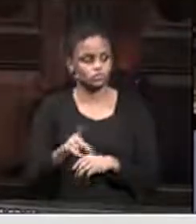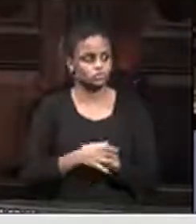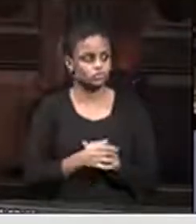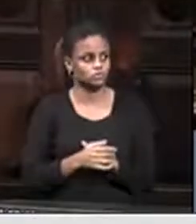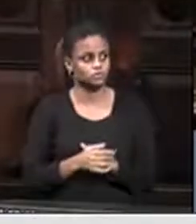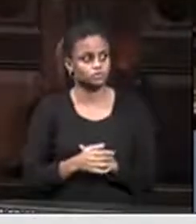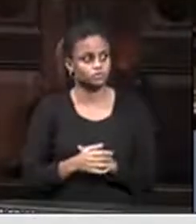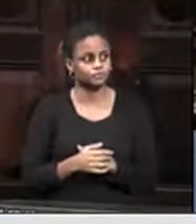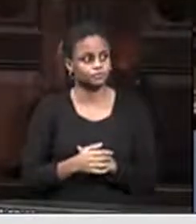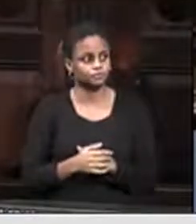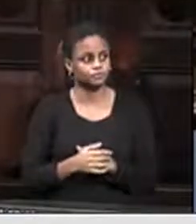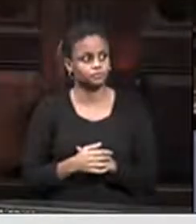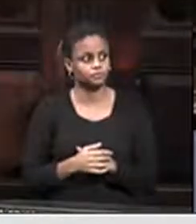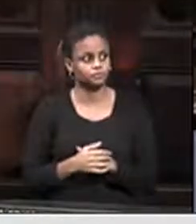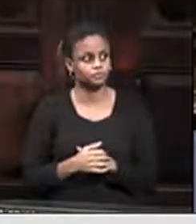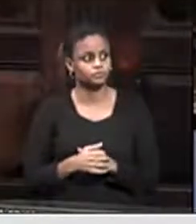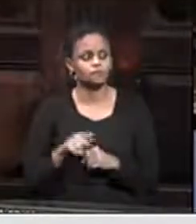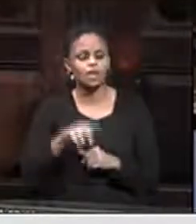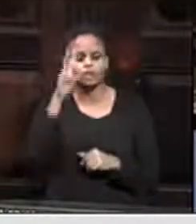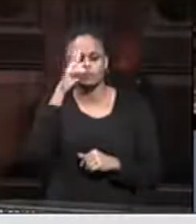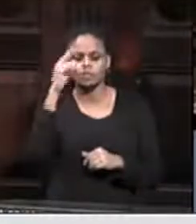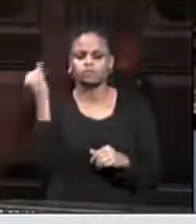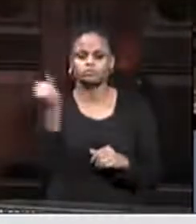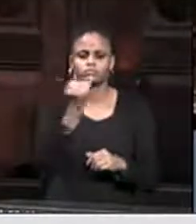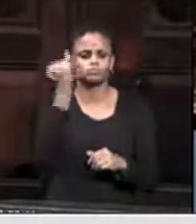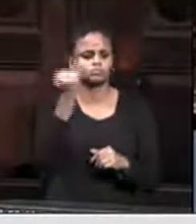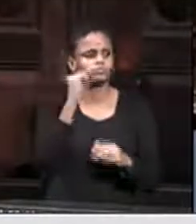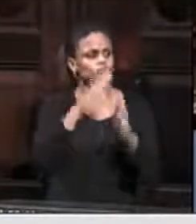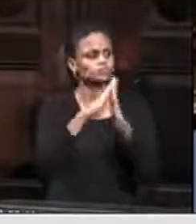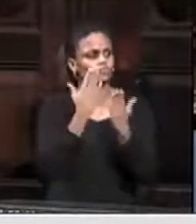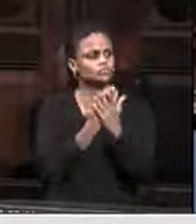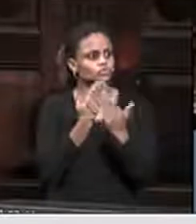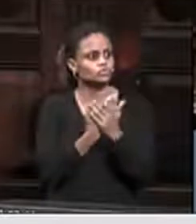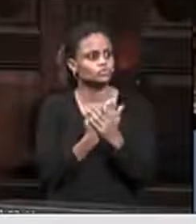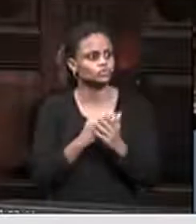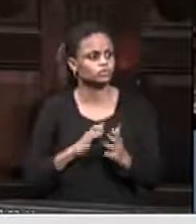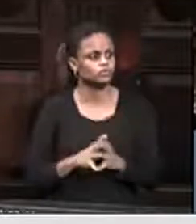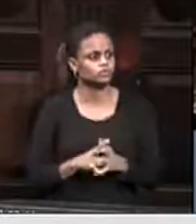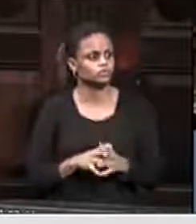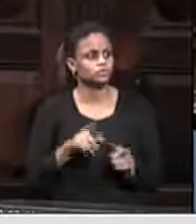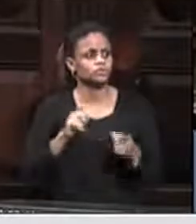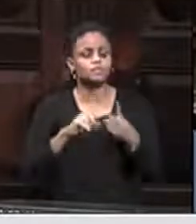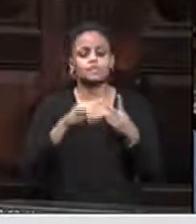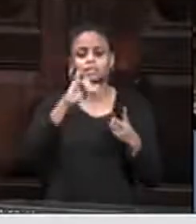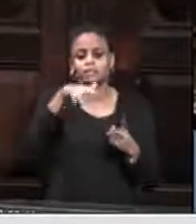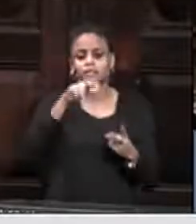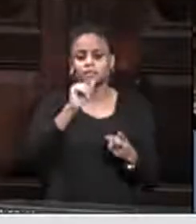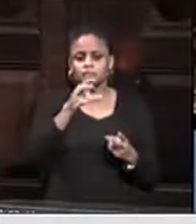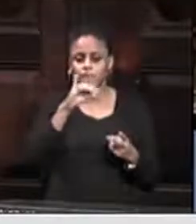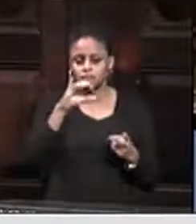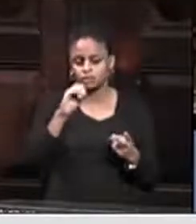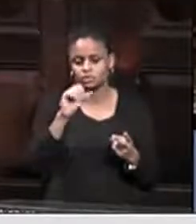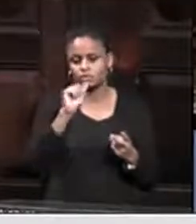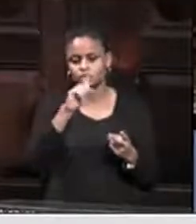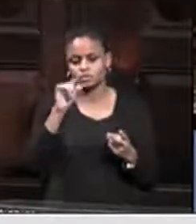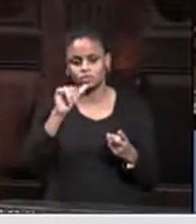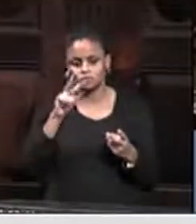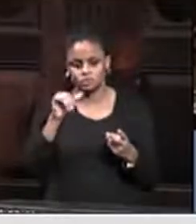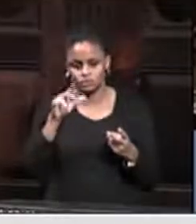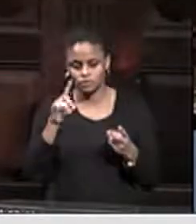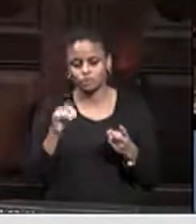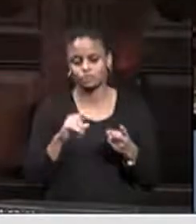a escolas emblemáticas na cidade do Rio de Janeiro, por exemplo, Heitor Lira na Penha, Inácio Azevedo do Amaral na